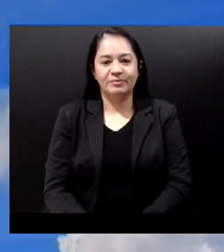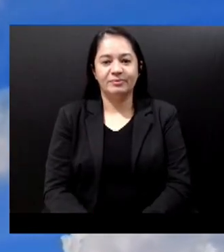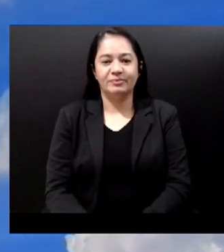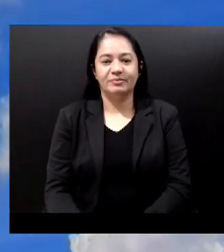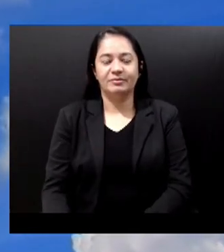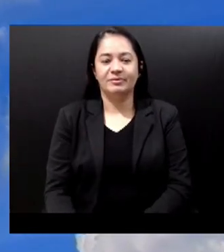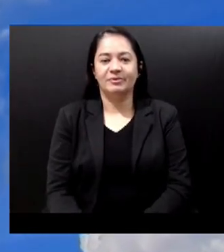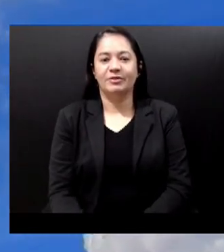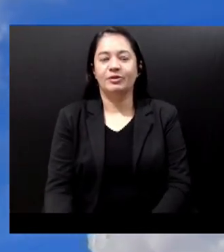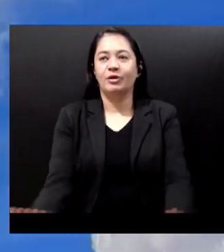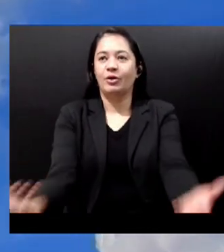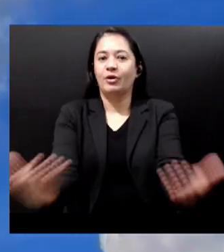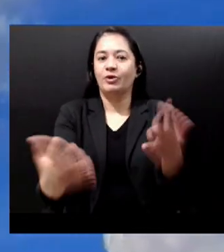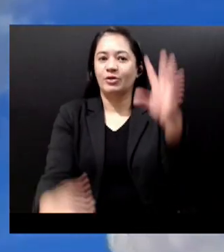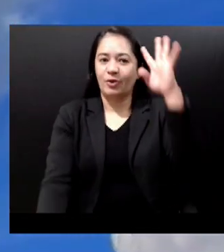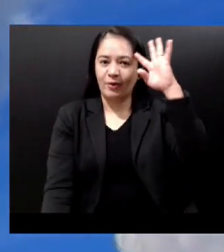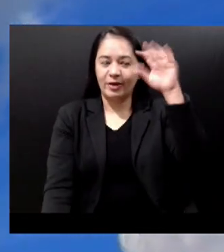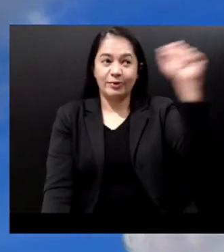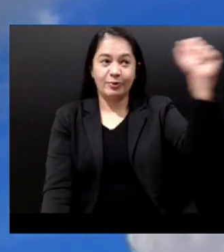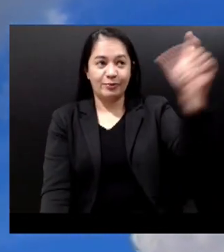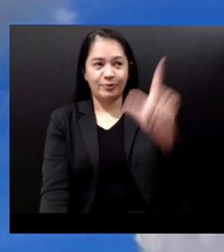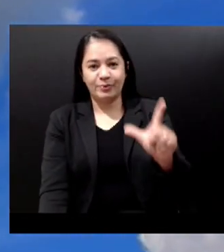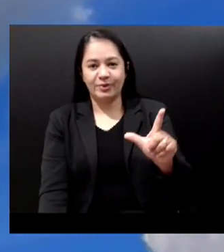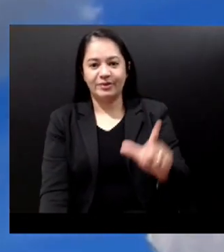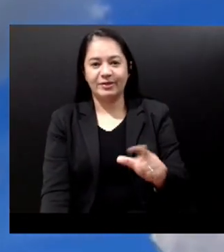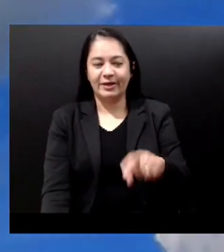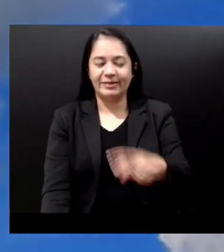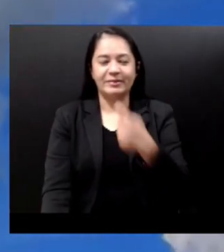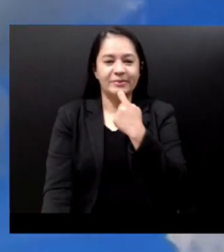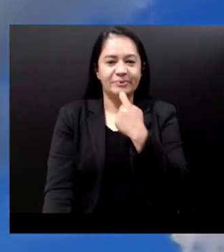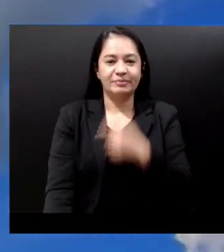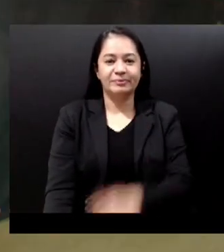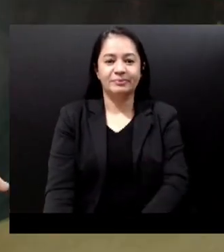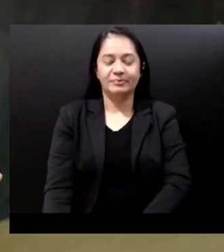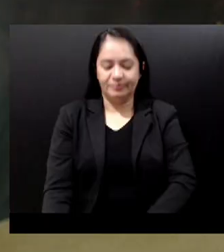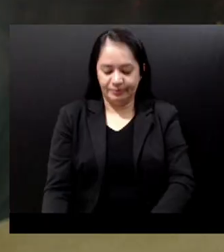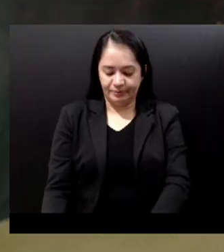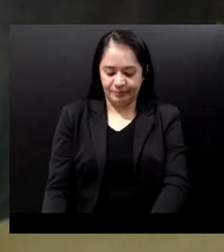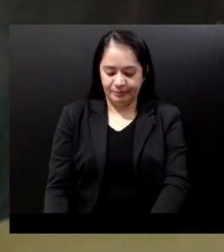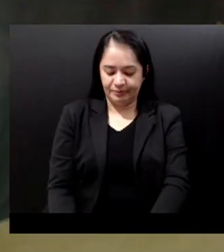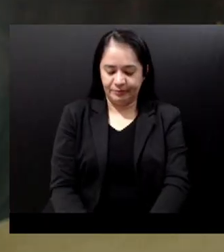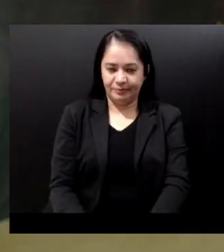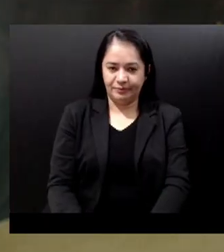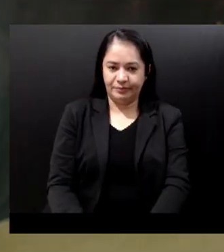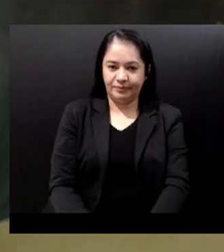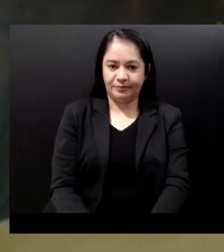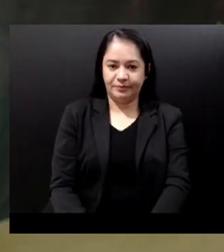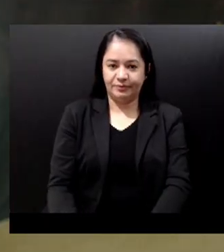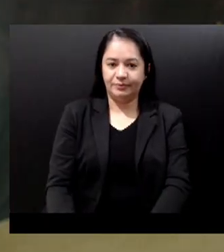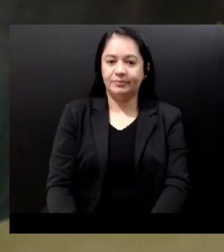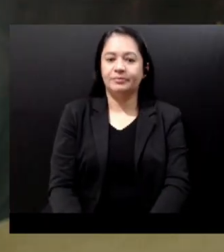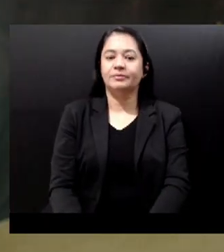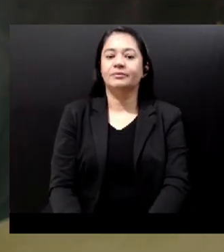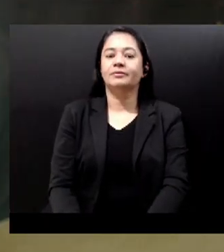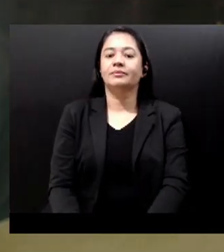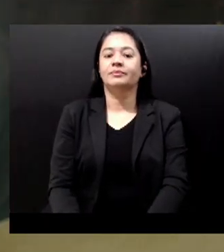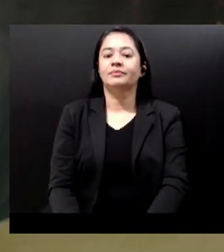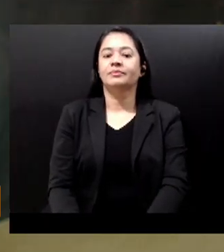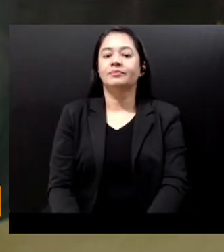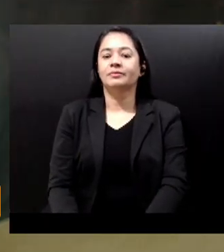ensolarada aqui na cidade de Campinas. Muito bem, vamos lá? Vamos abordar o nosso tema de hoje, vamos apresentar os